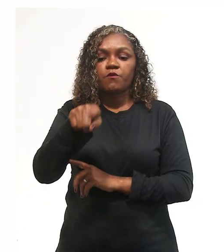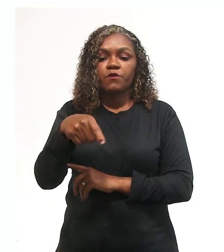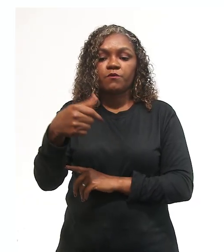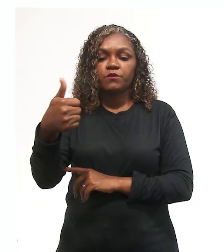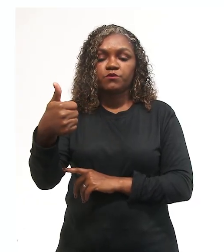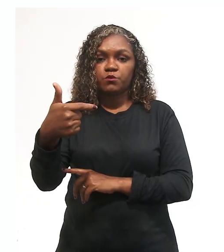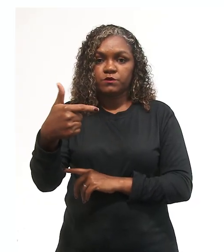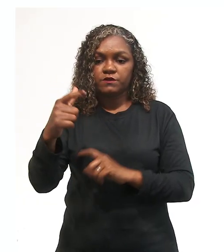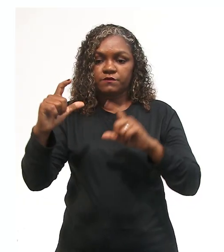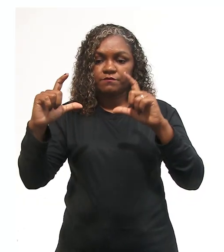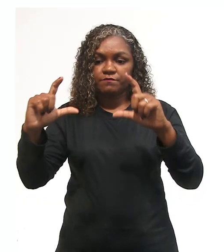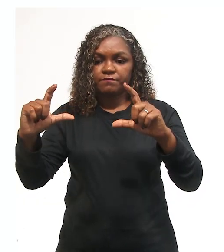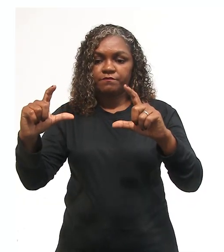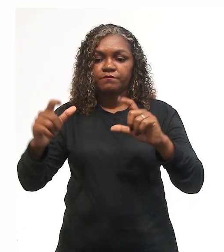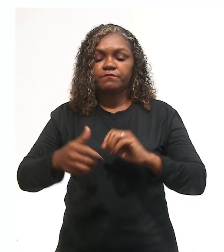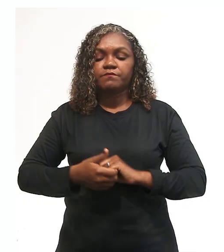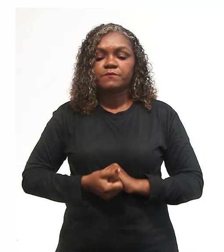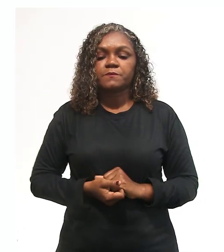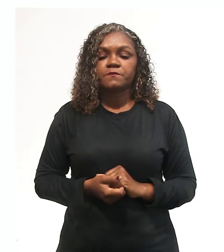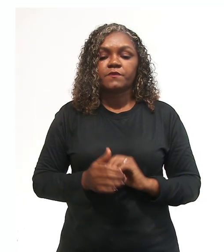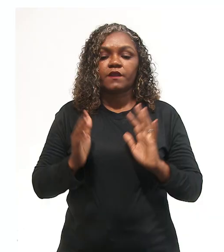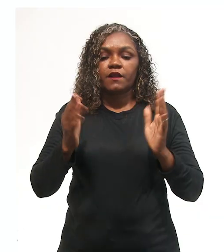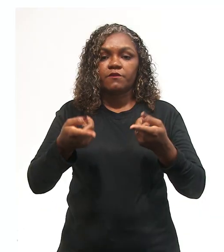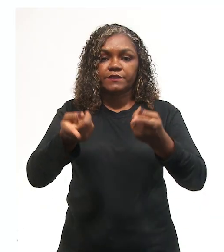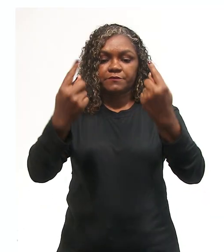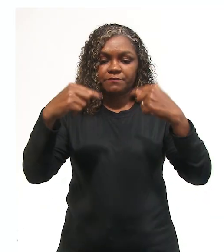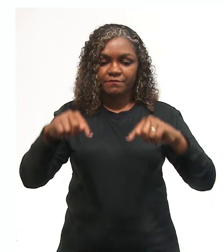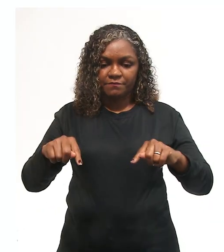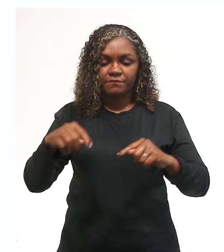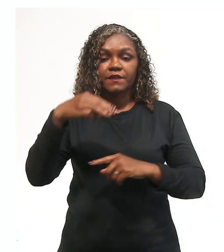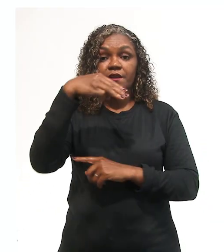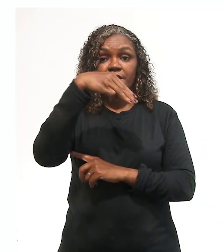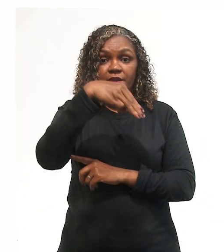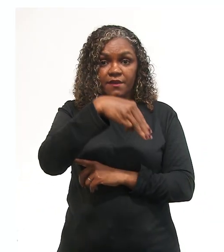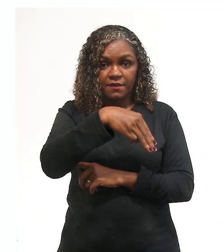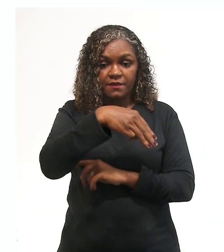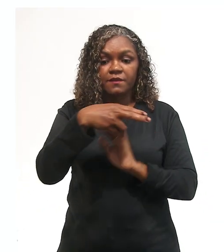1,12, né? E aí, a gente faz essa multiplicação. A gente acabou